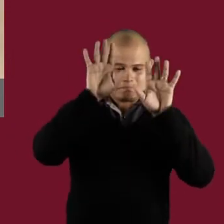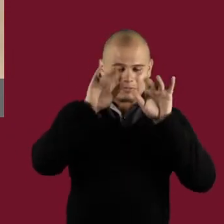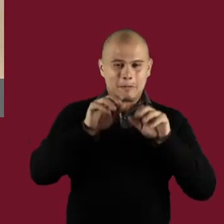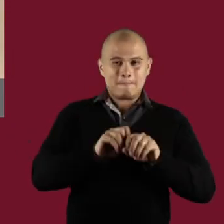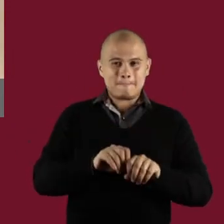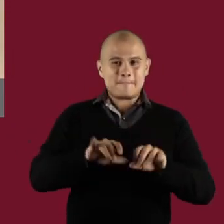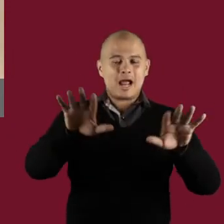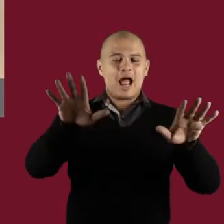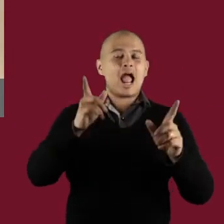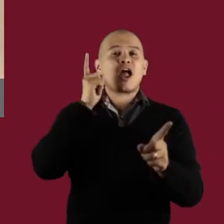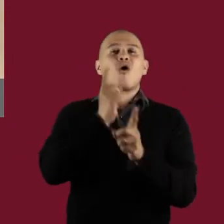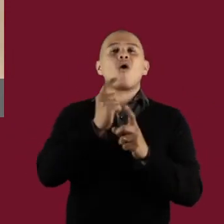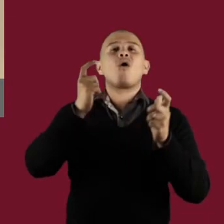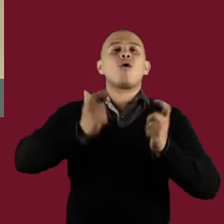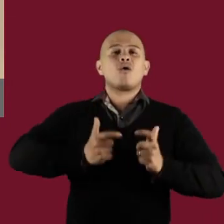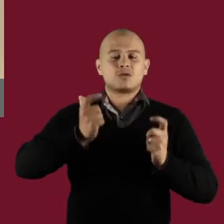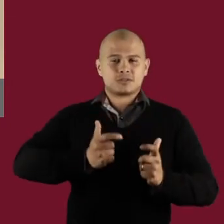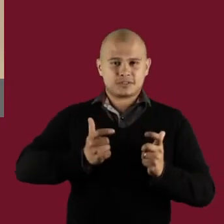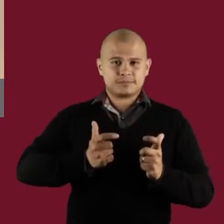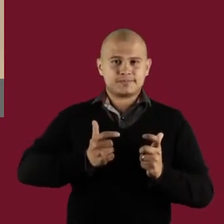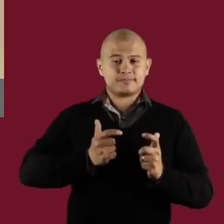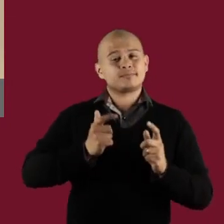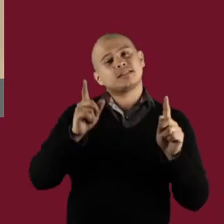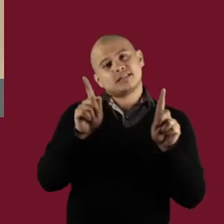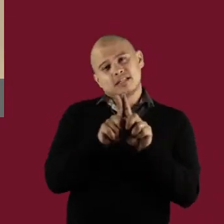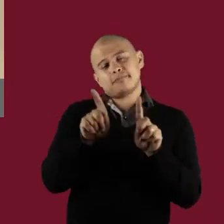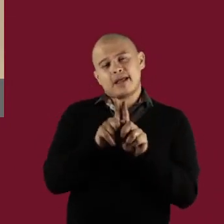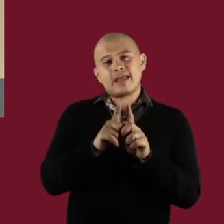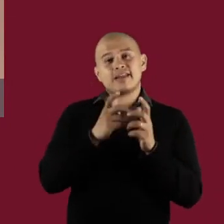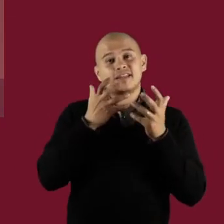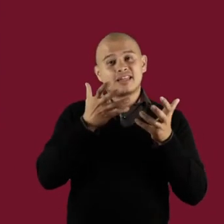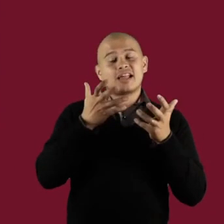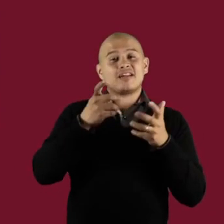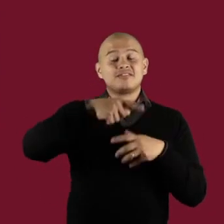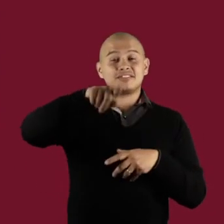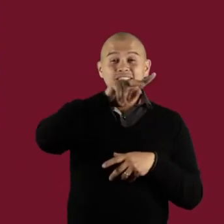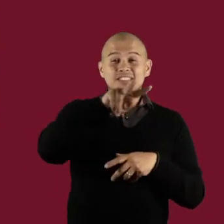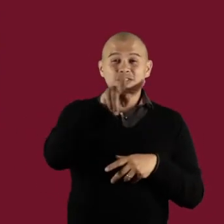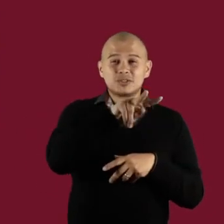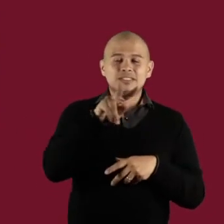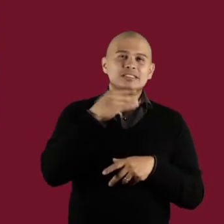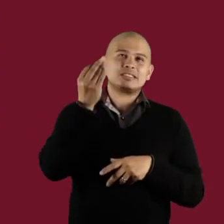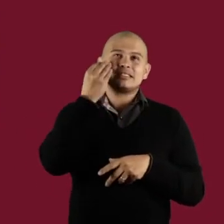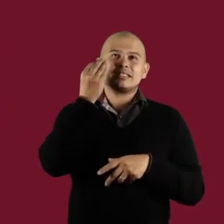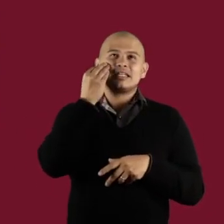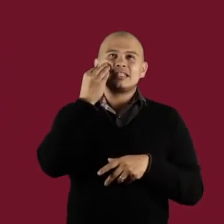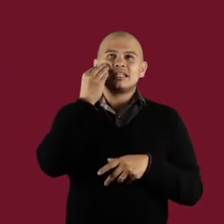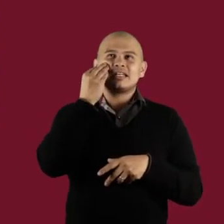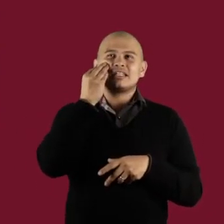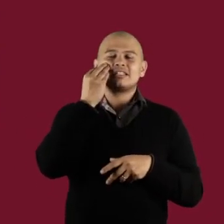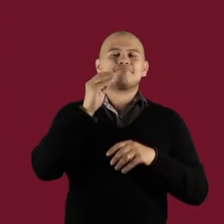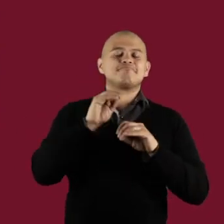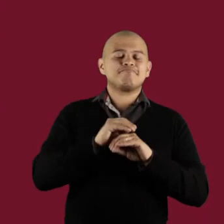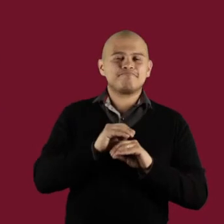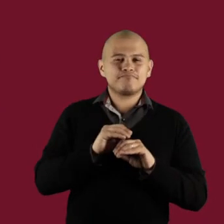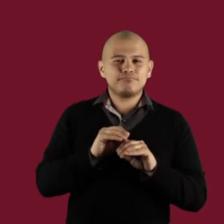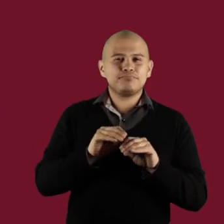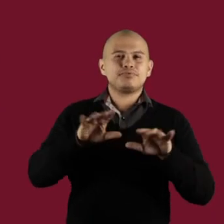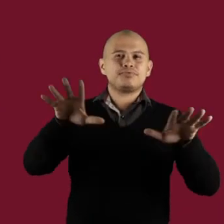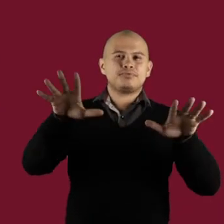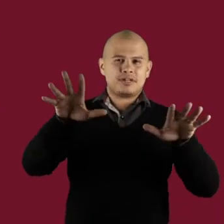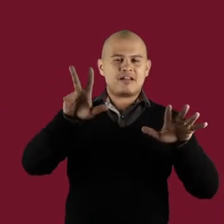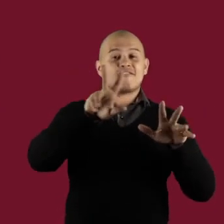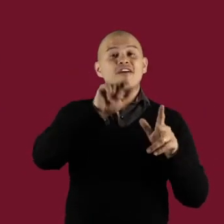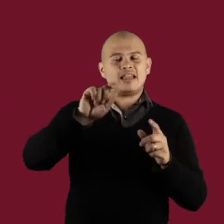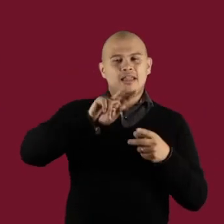Enfim, e que mensagem vocês poderiam deixar para todo mundo que vai ouvir esse nosso material, que será